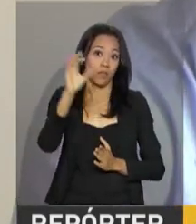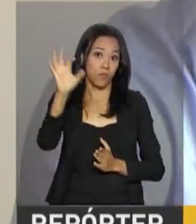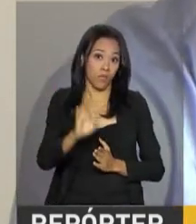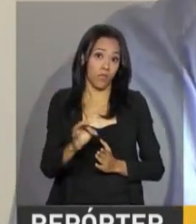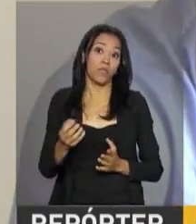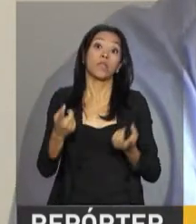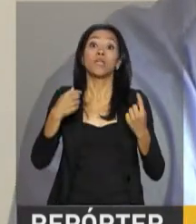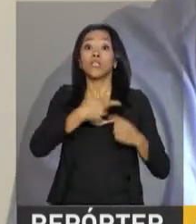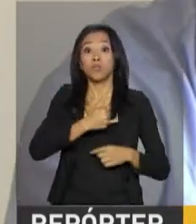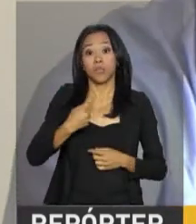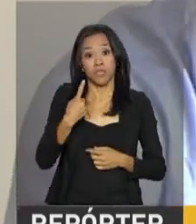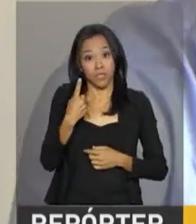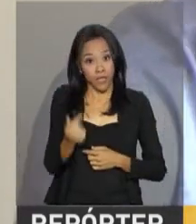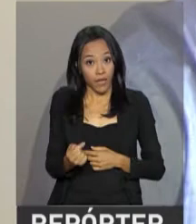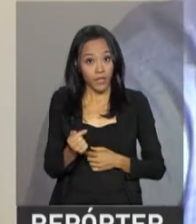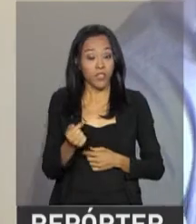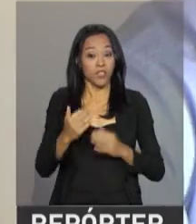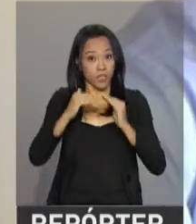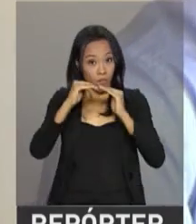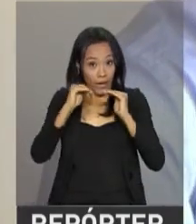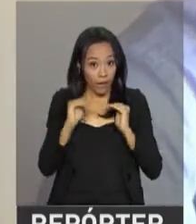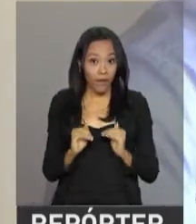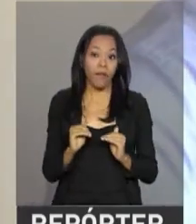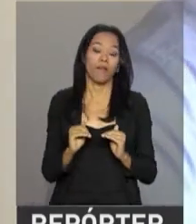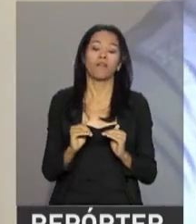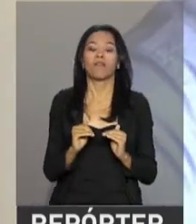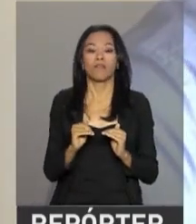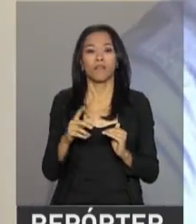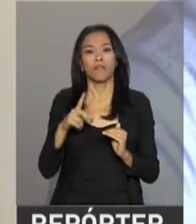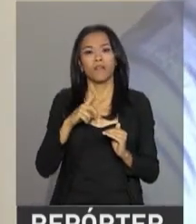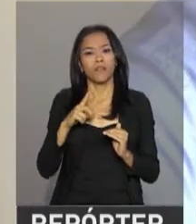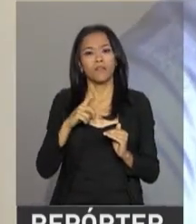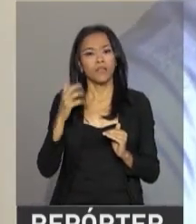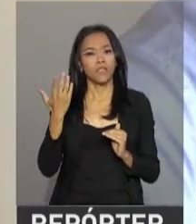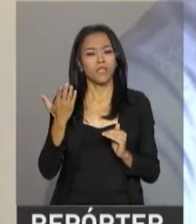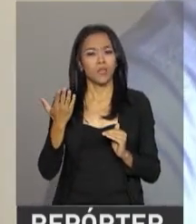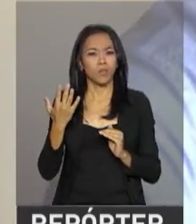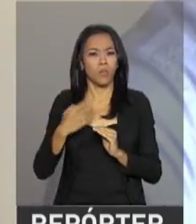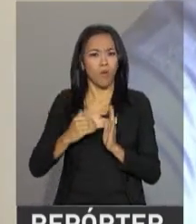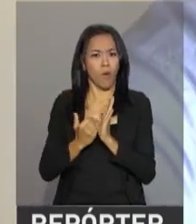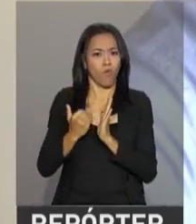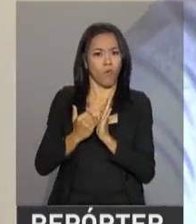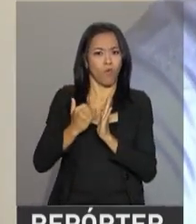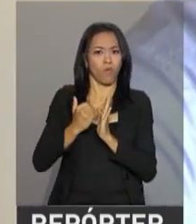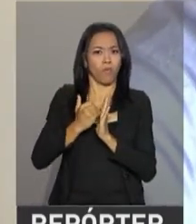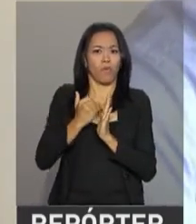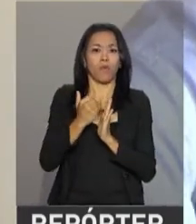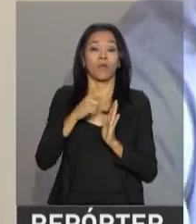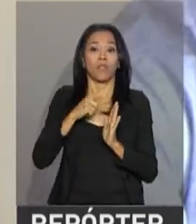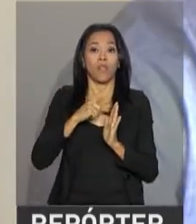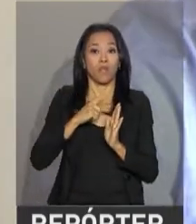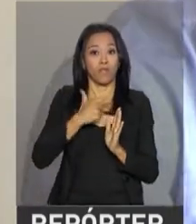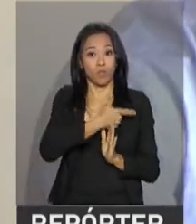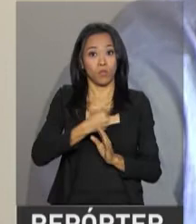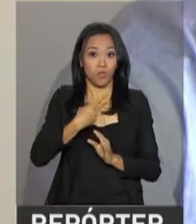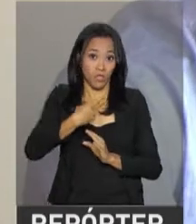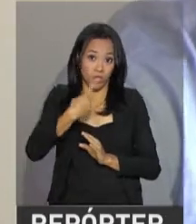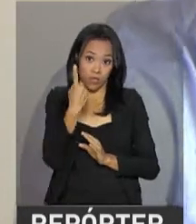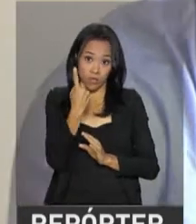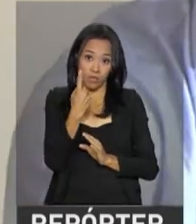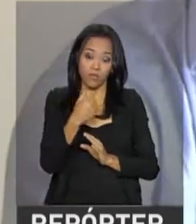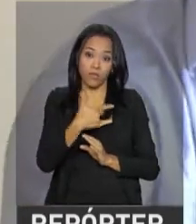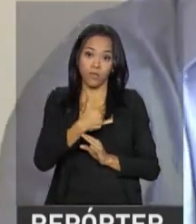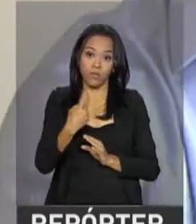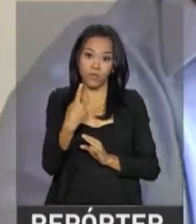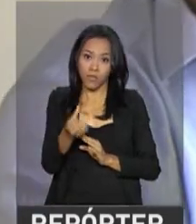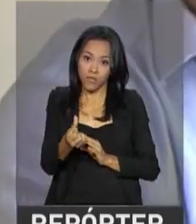gente teve uma quebra de 7 compensando um pouco aqueles aumentos acumulados em 2016 na então foi como um alento um